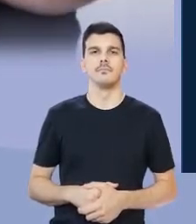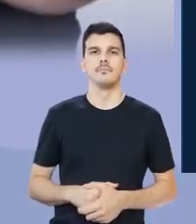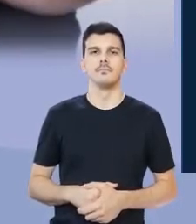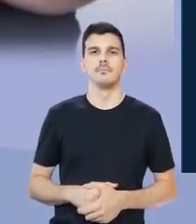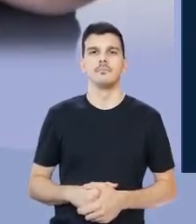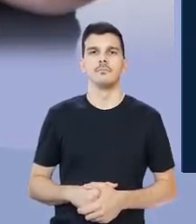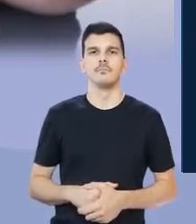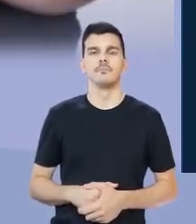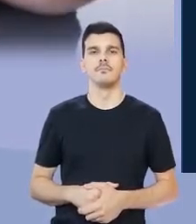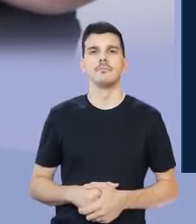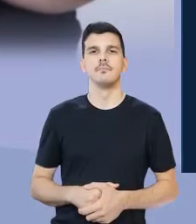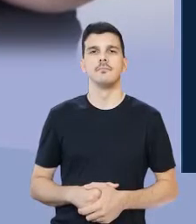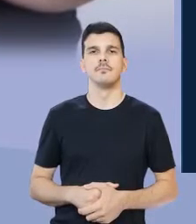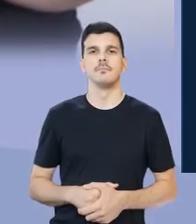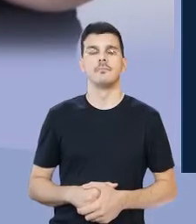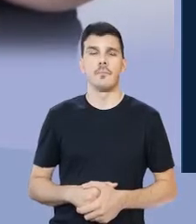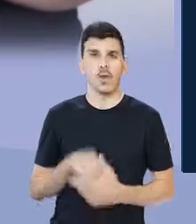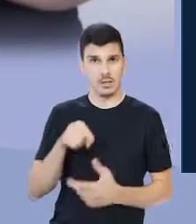lado.